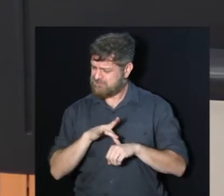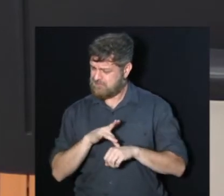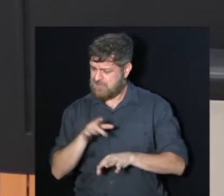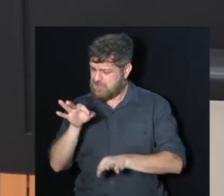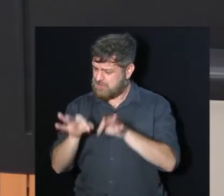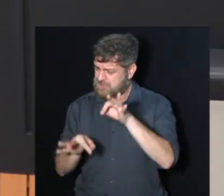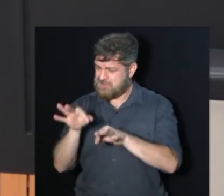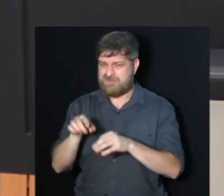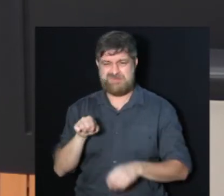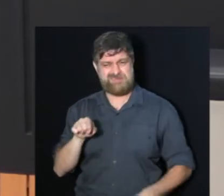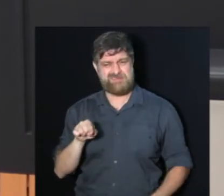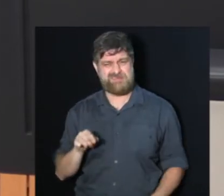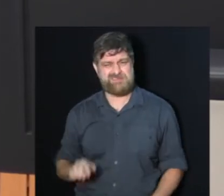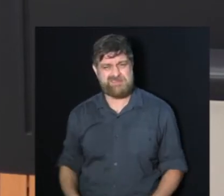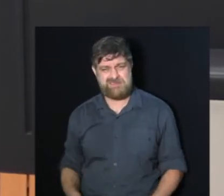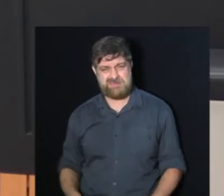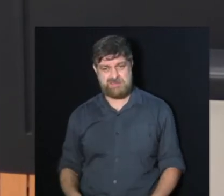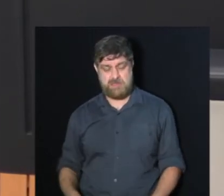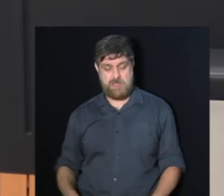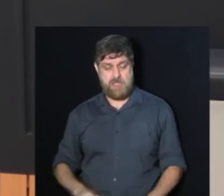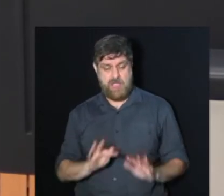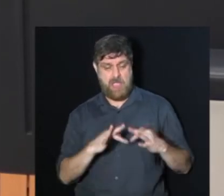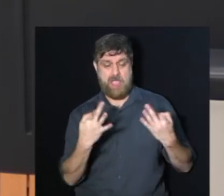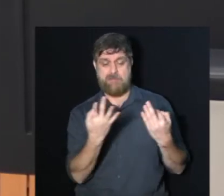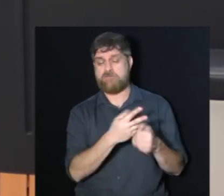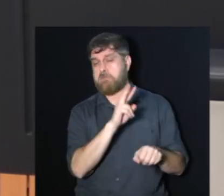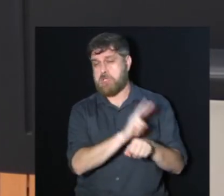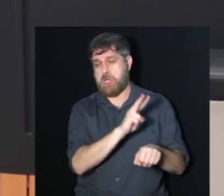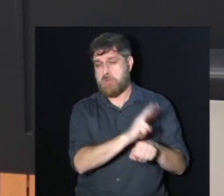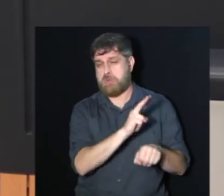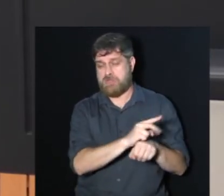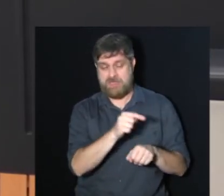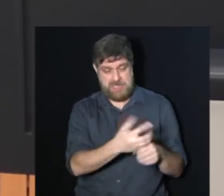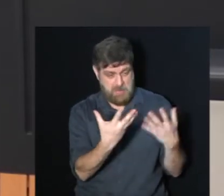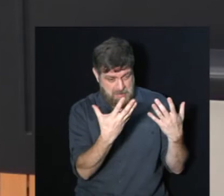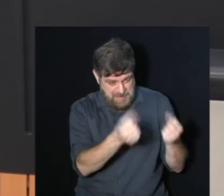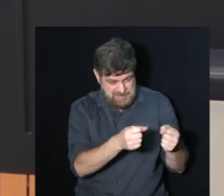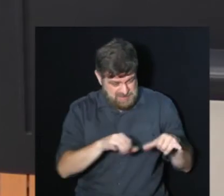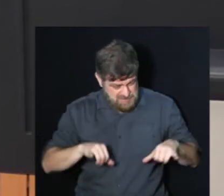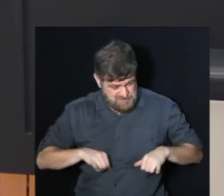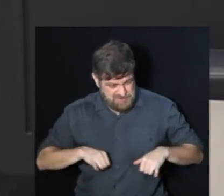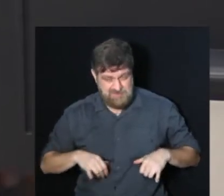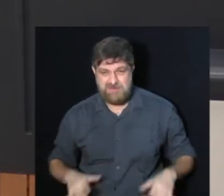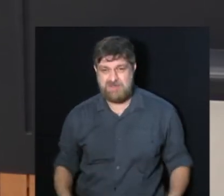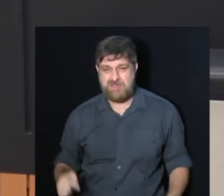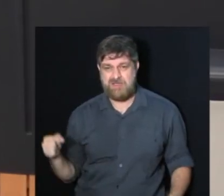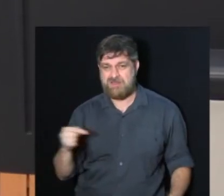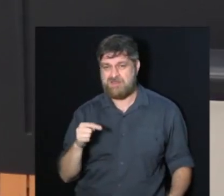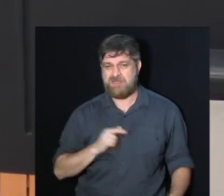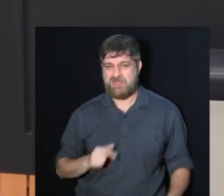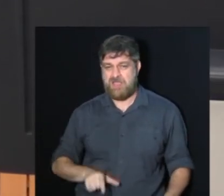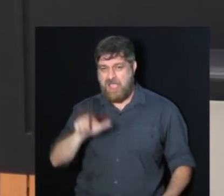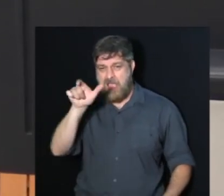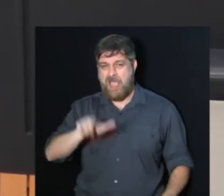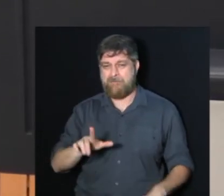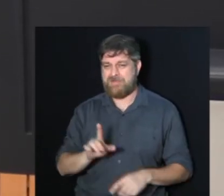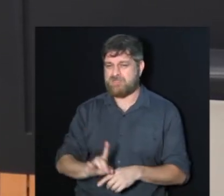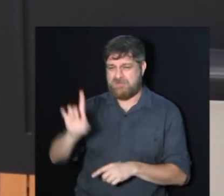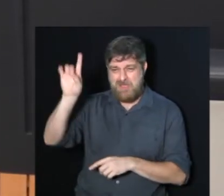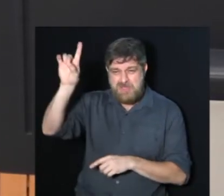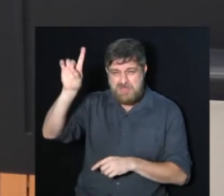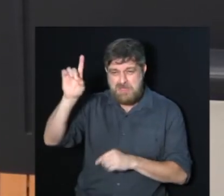justiça, em nome da proteção da família, em nome de Deus, Tupã de caboclo, Zambi de pai